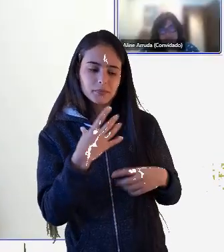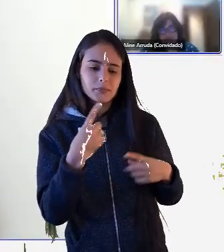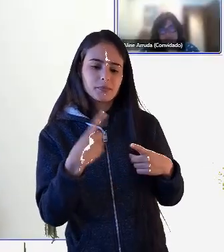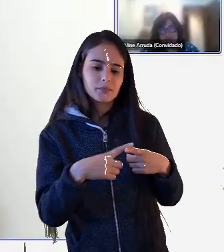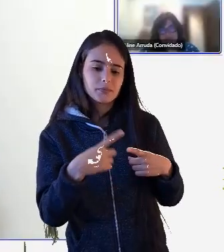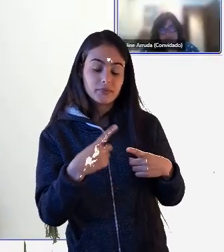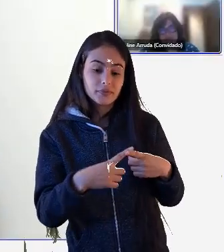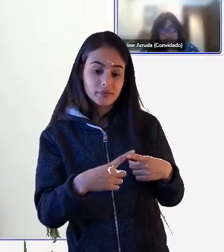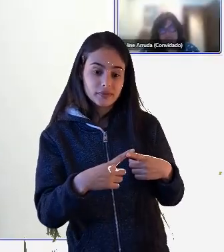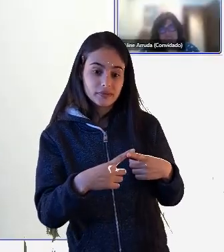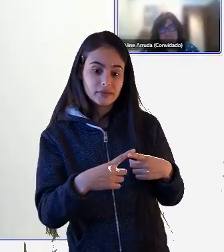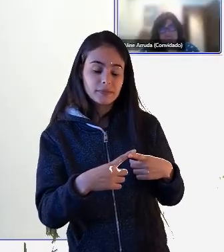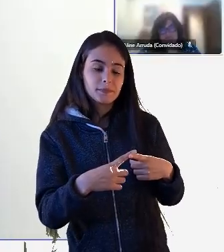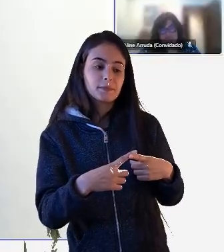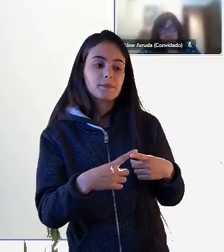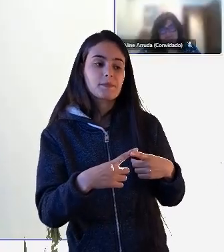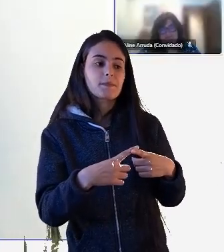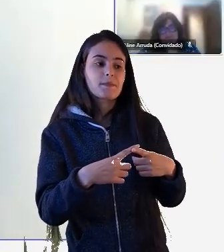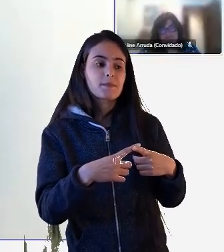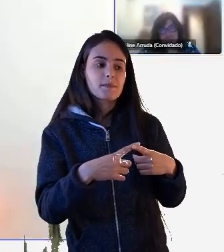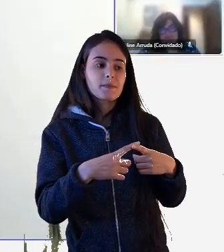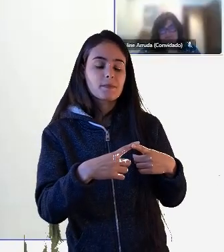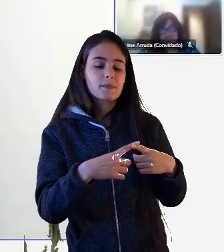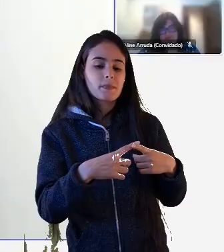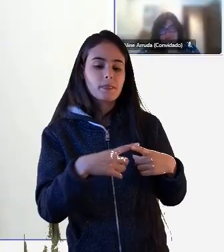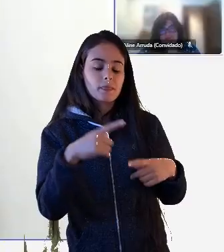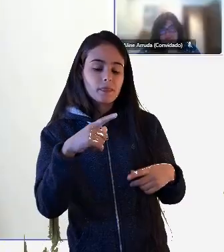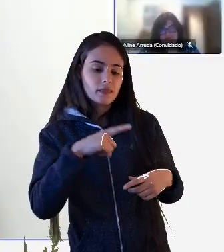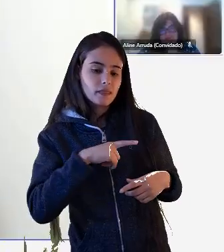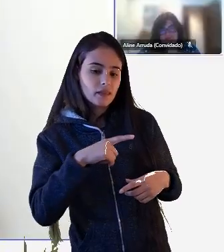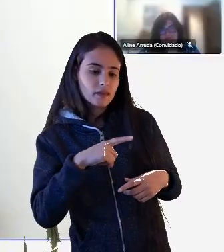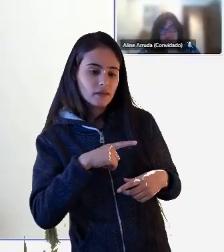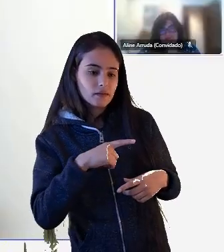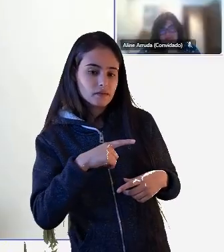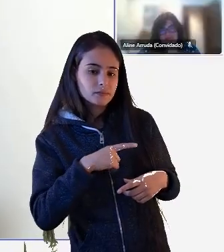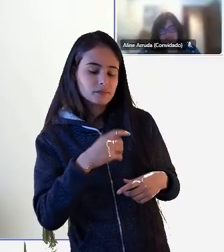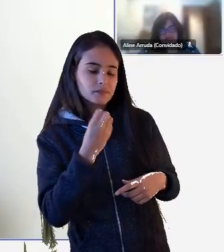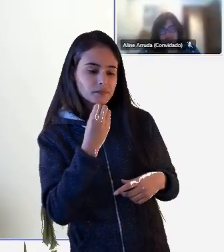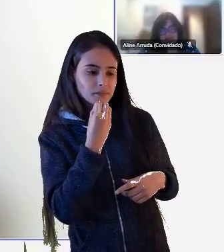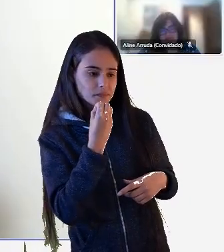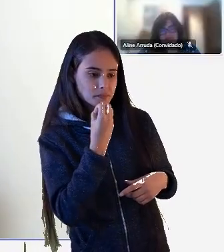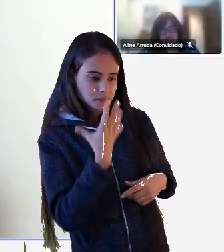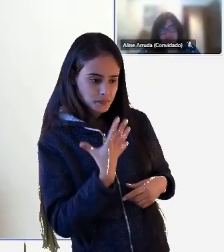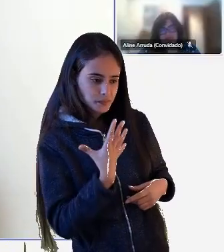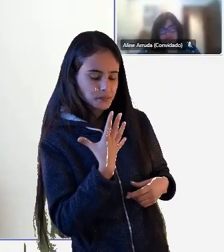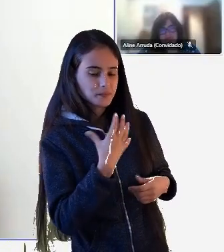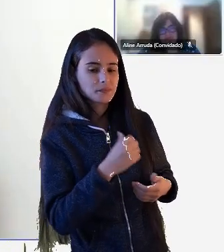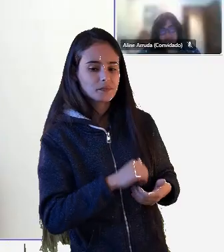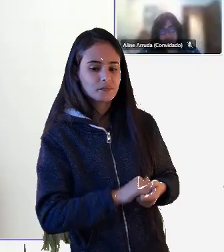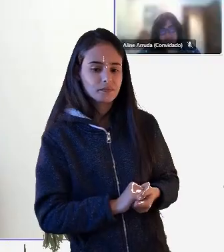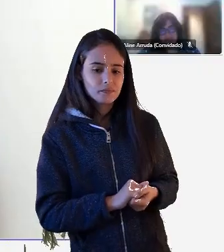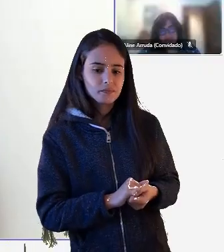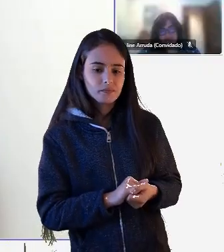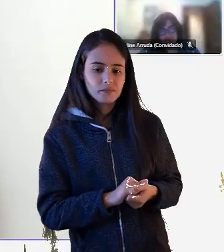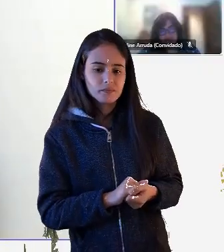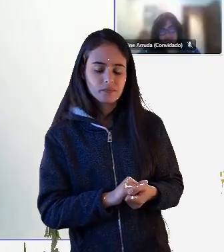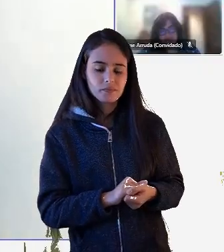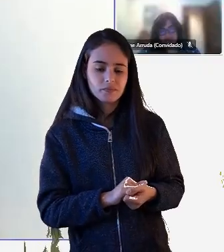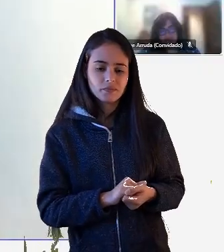a 10ª edição, né? E com todas as conexões que foram criadas esse ano, acho que a gente vai